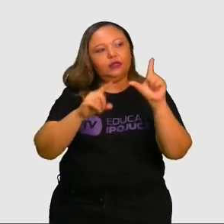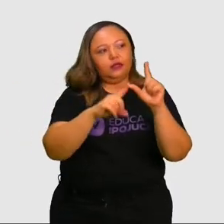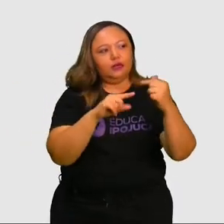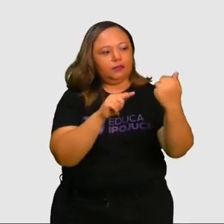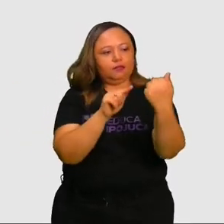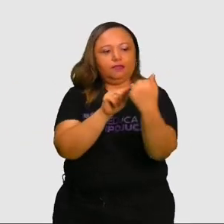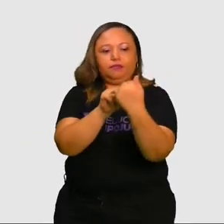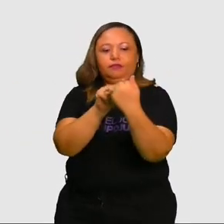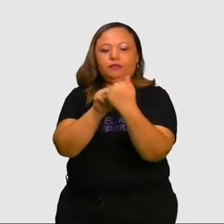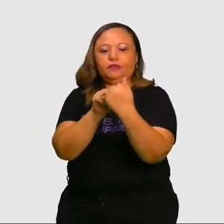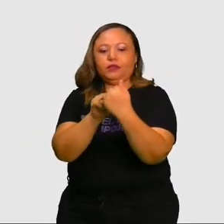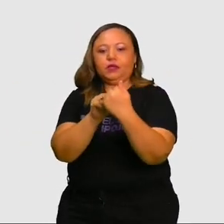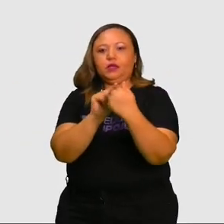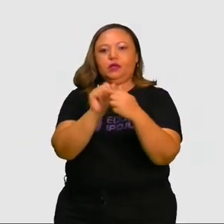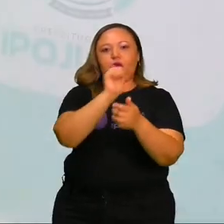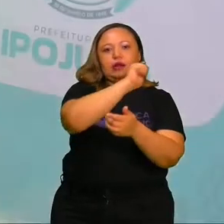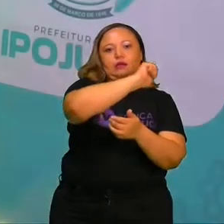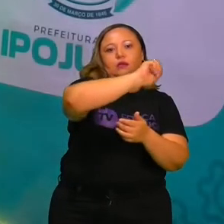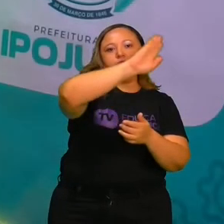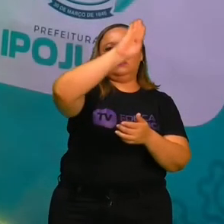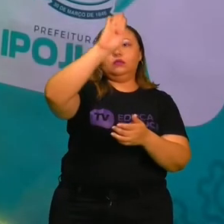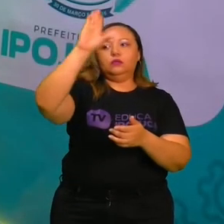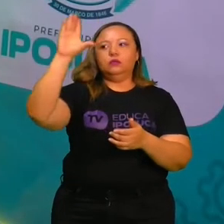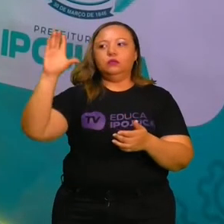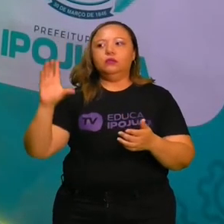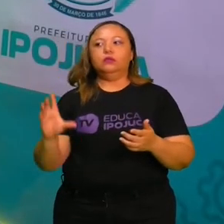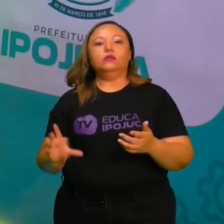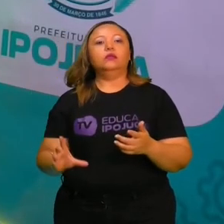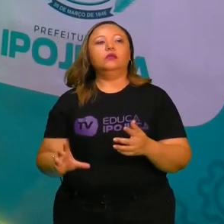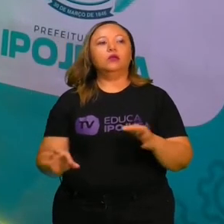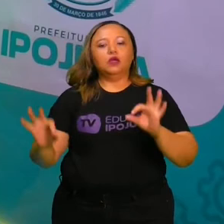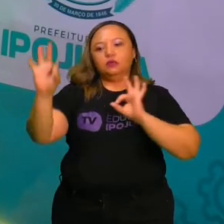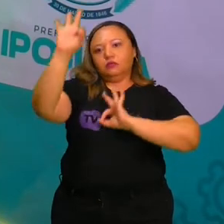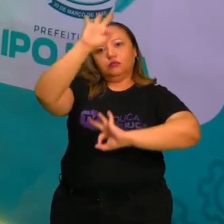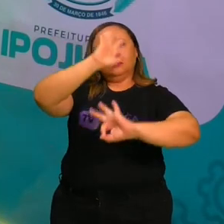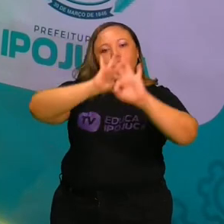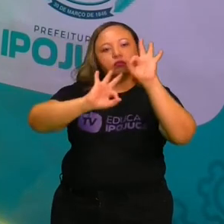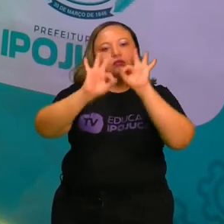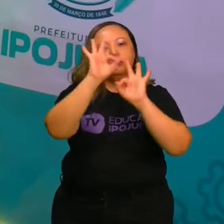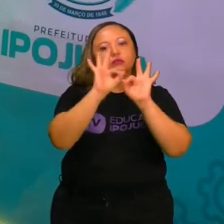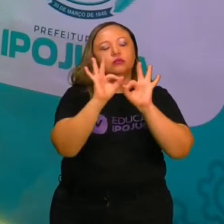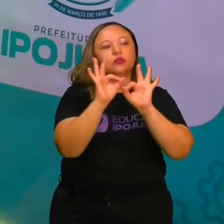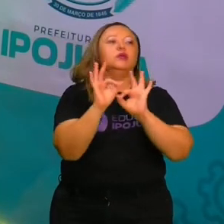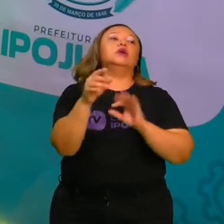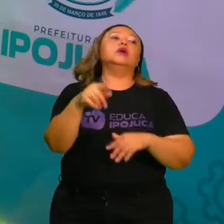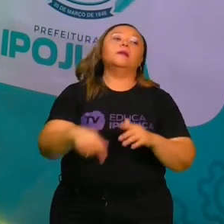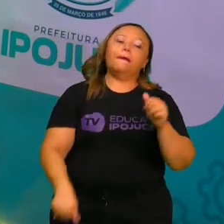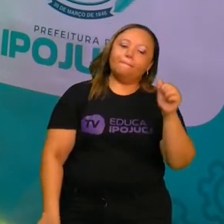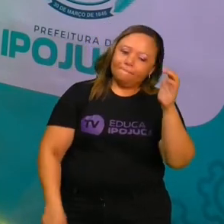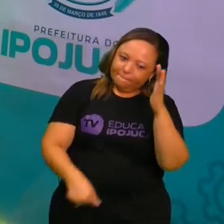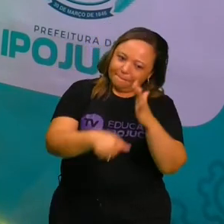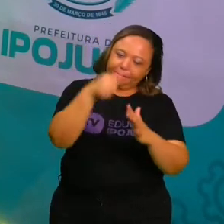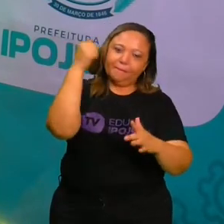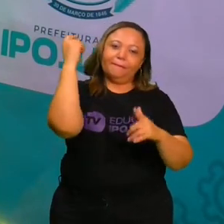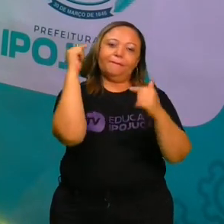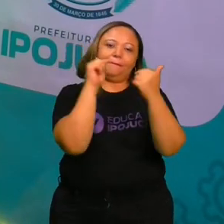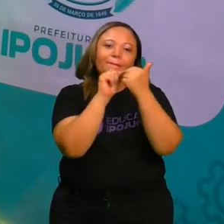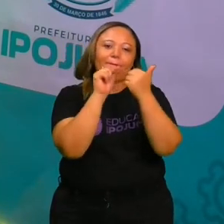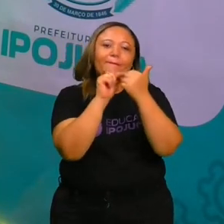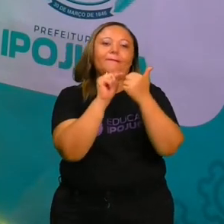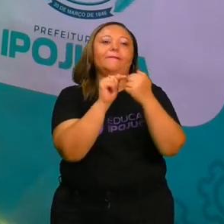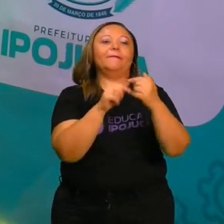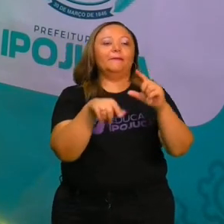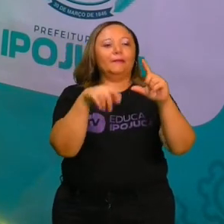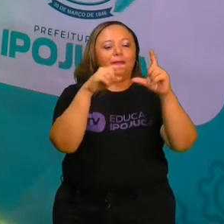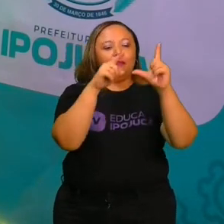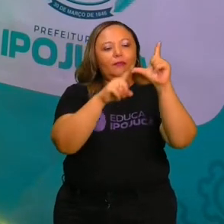X, Y, Z. Então, elas estão organizadas conforme a primeira letrinha que ela